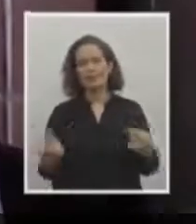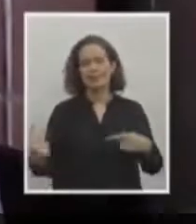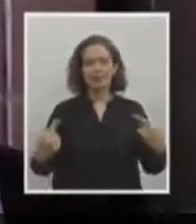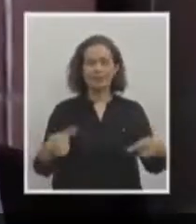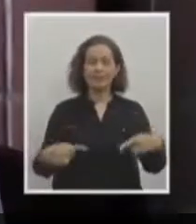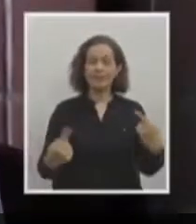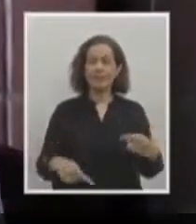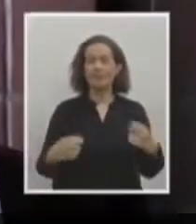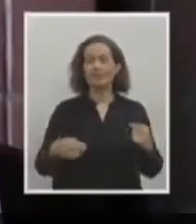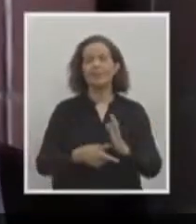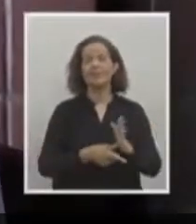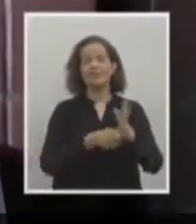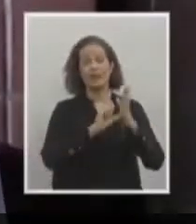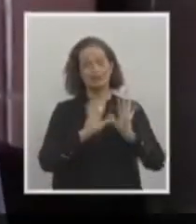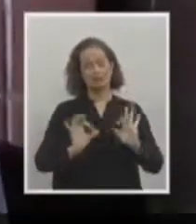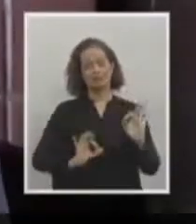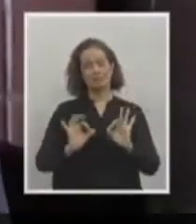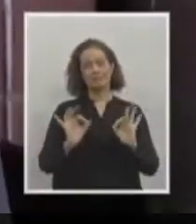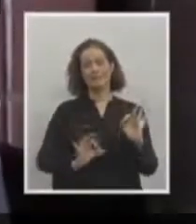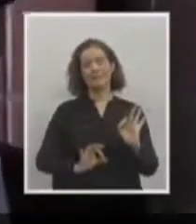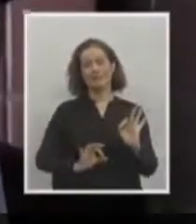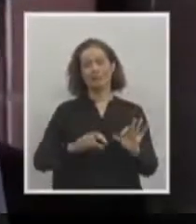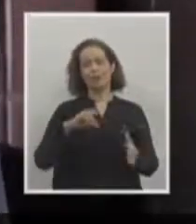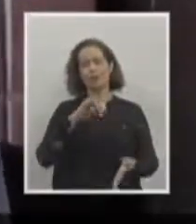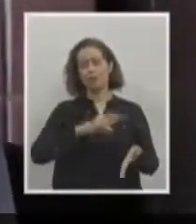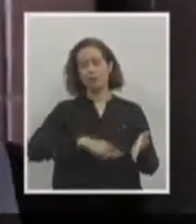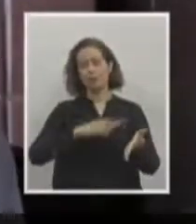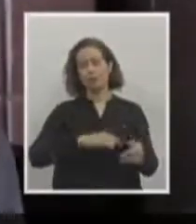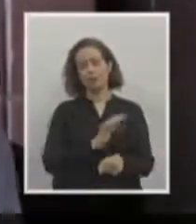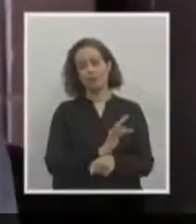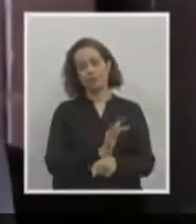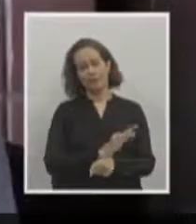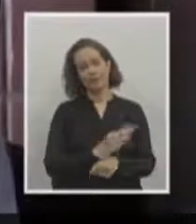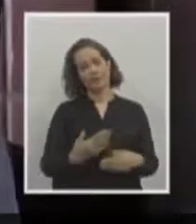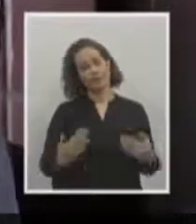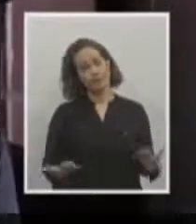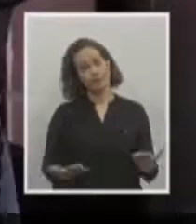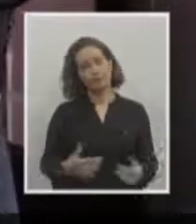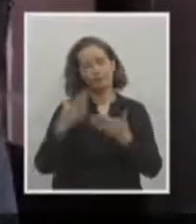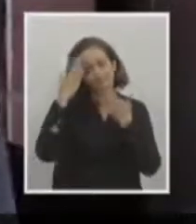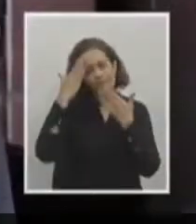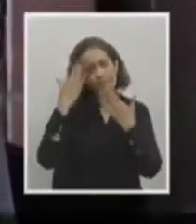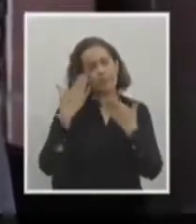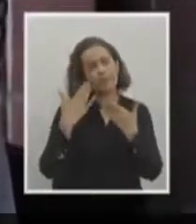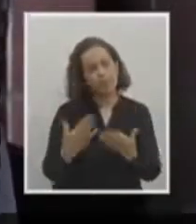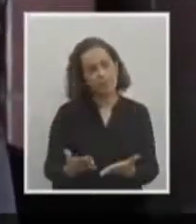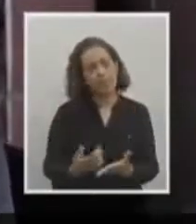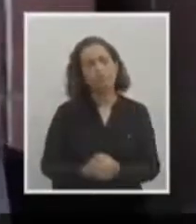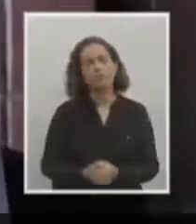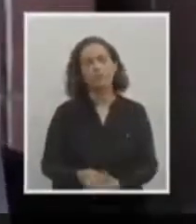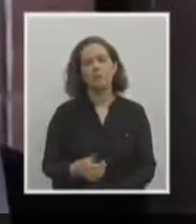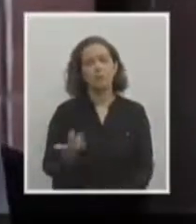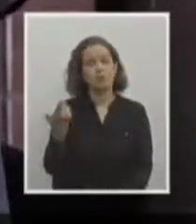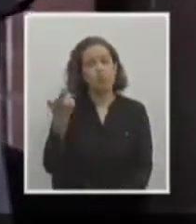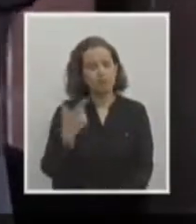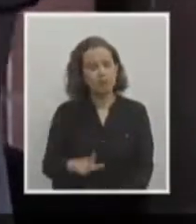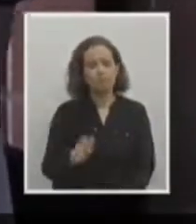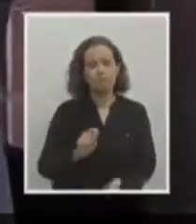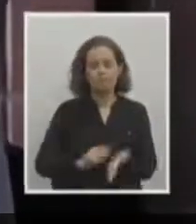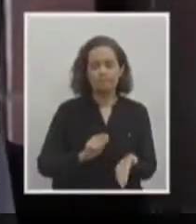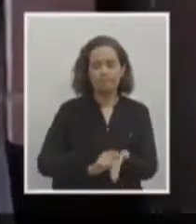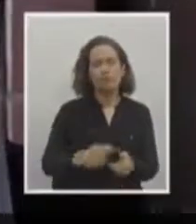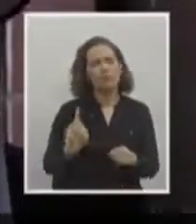feita antes da elaboração. Eu agradeço a todos e peço a imediata revogação da nota técnica por falta de elementos